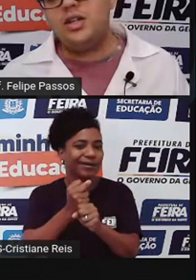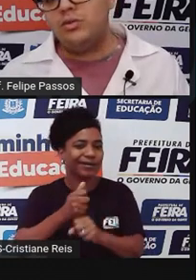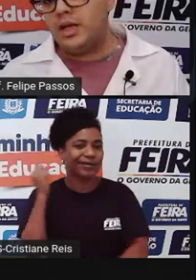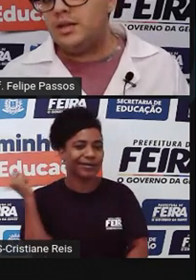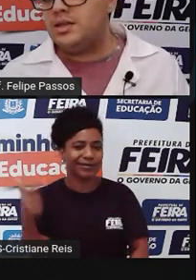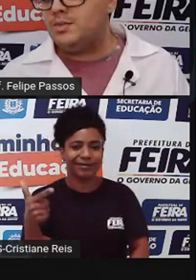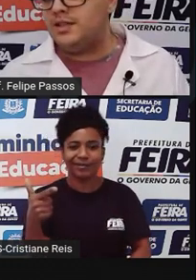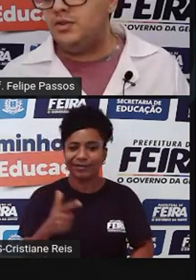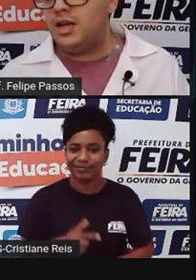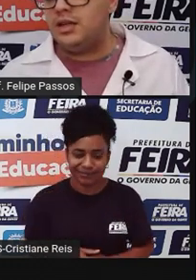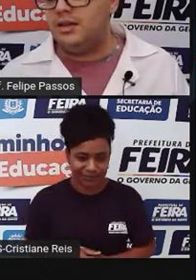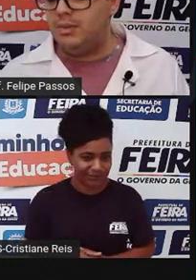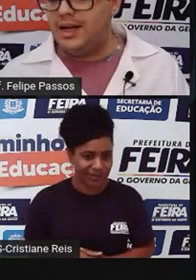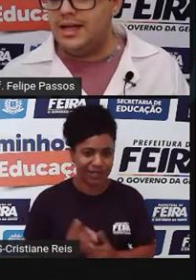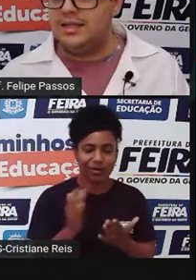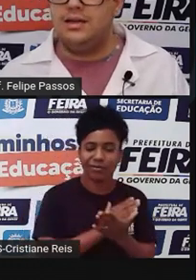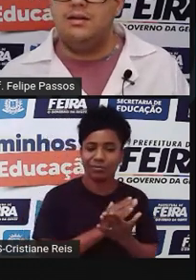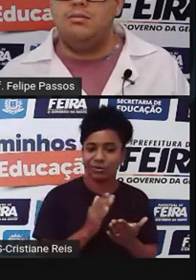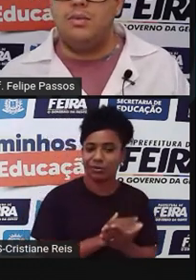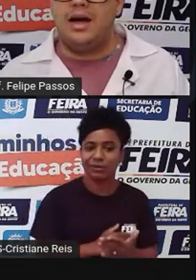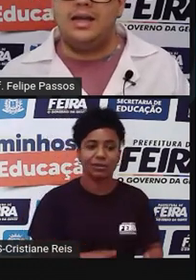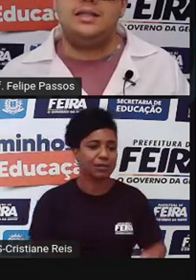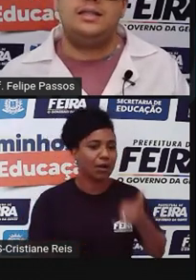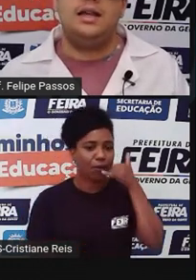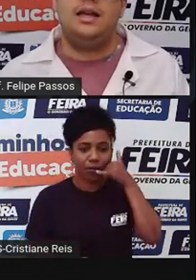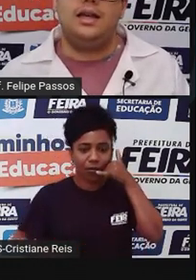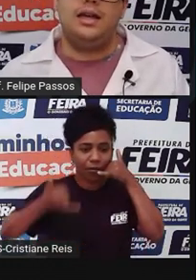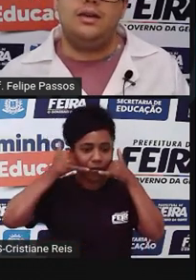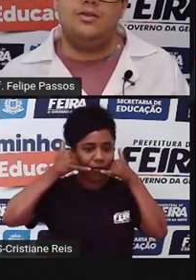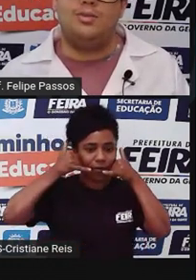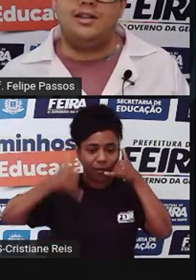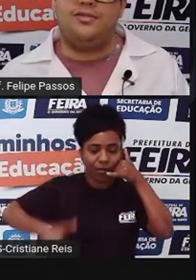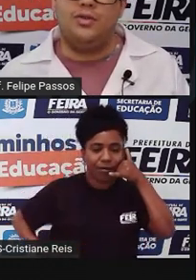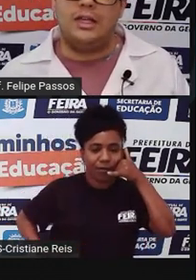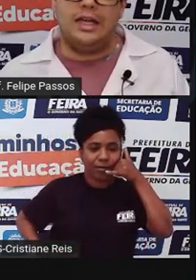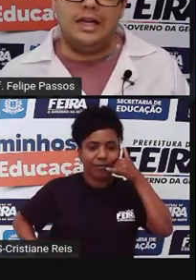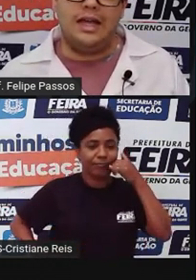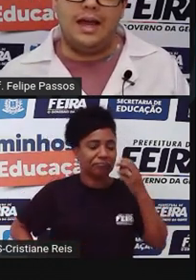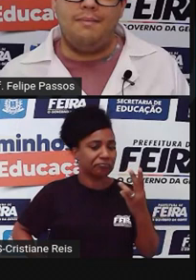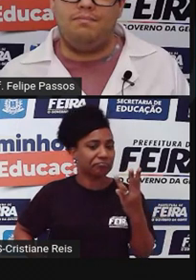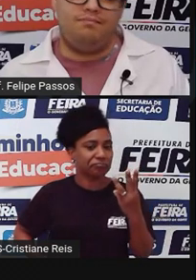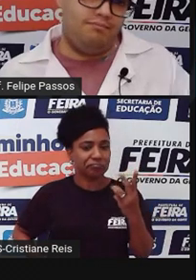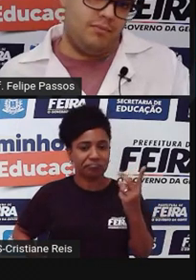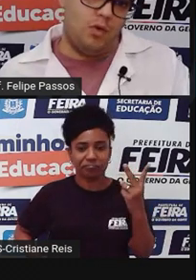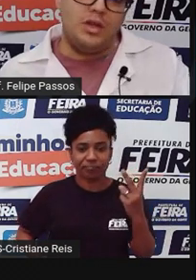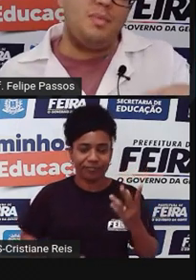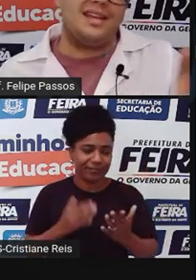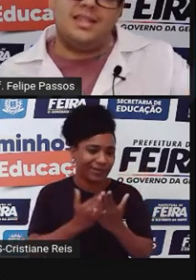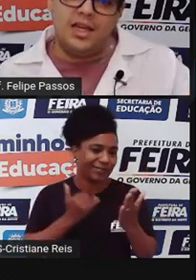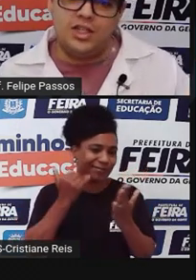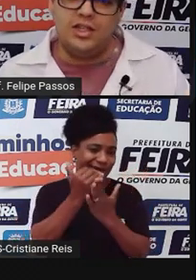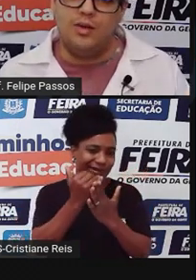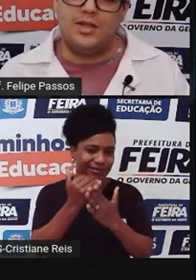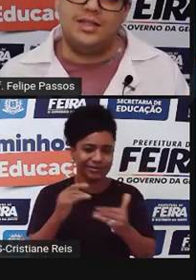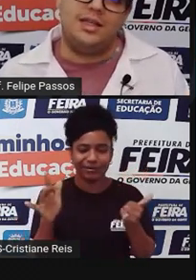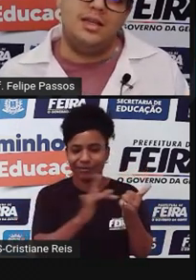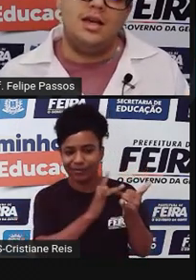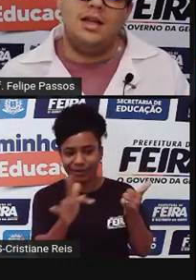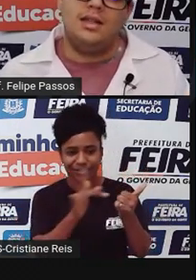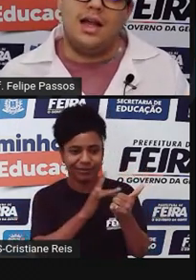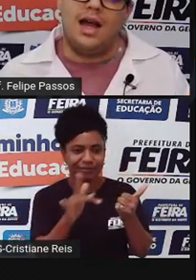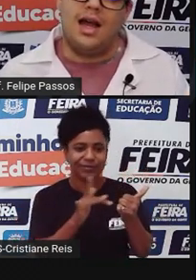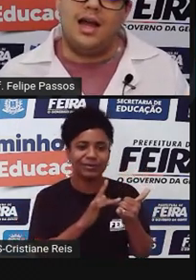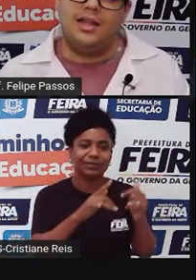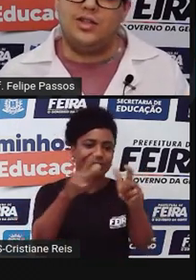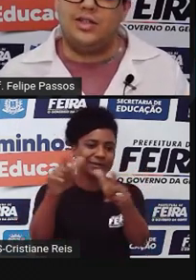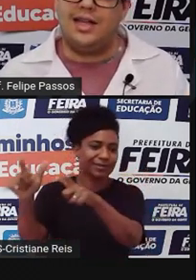tem gente que não tem smartphone ainda Beleza mas o smartphone ele é onipresente digamos